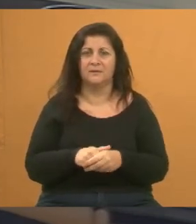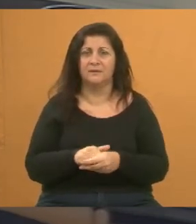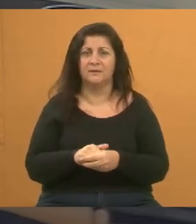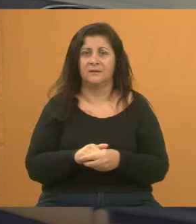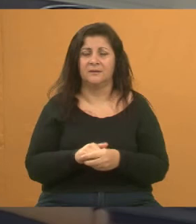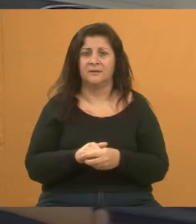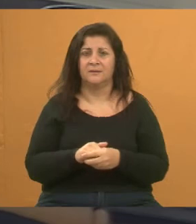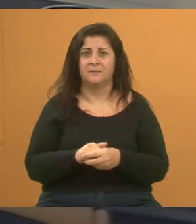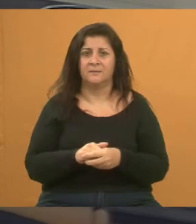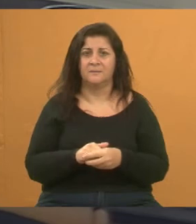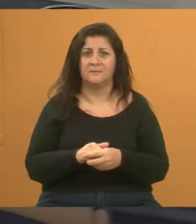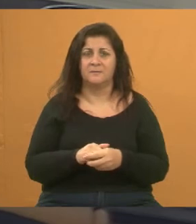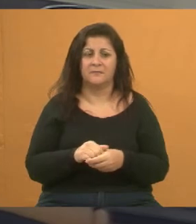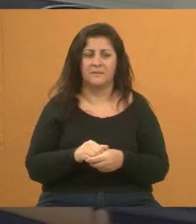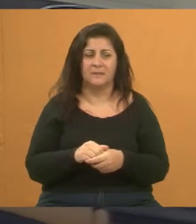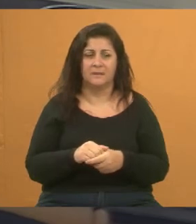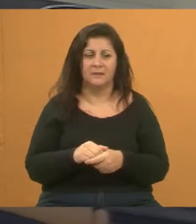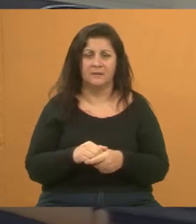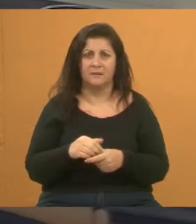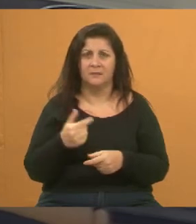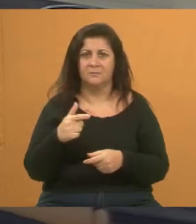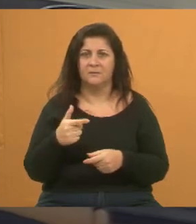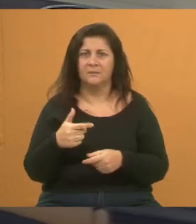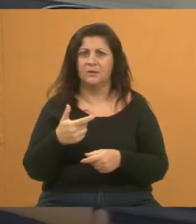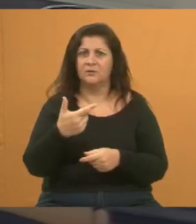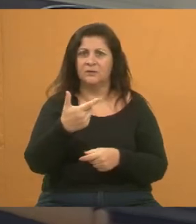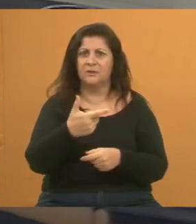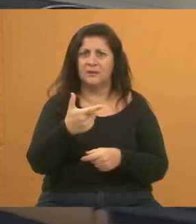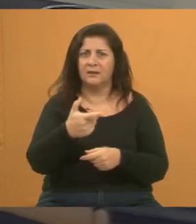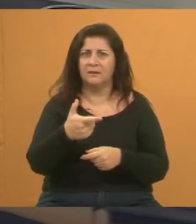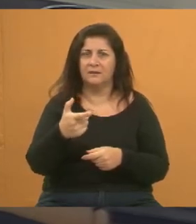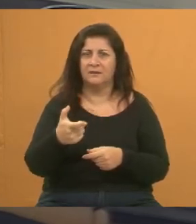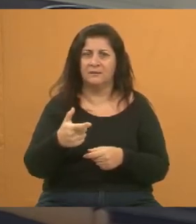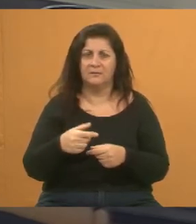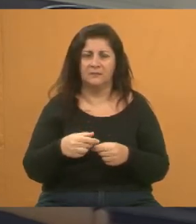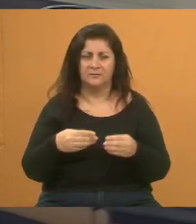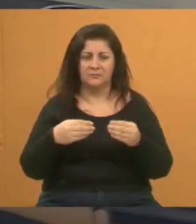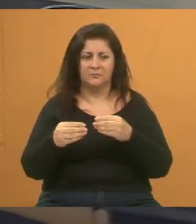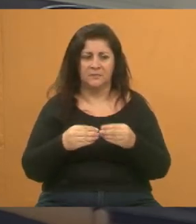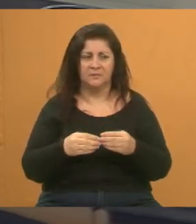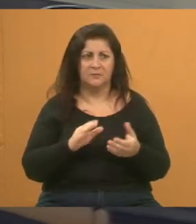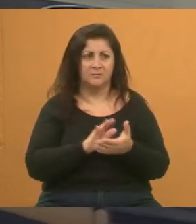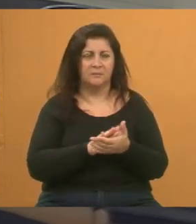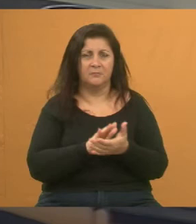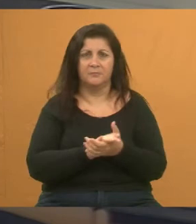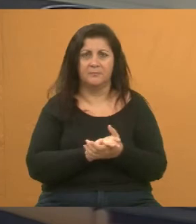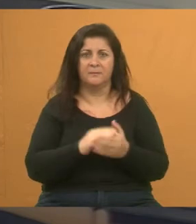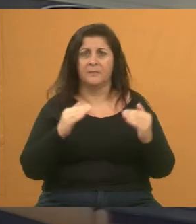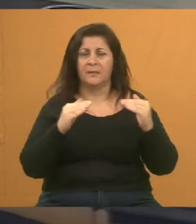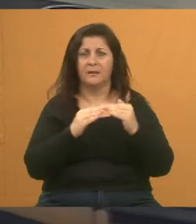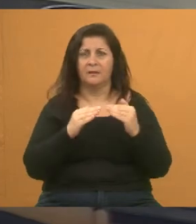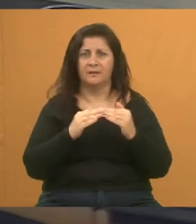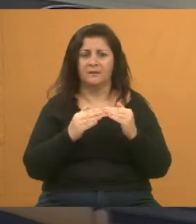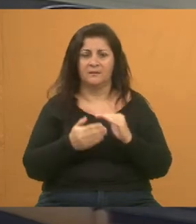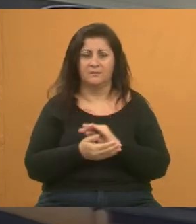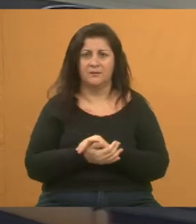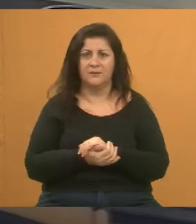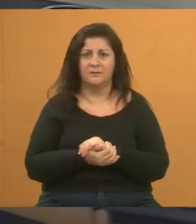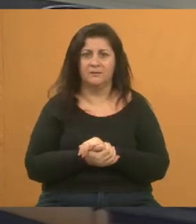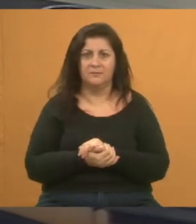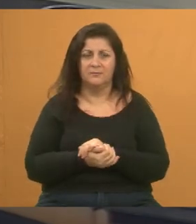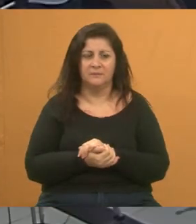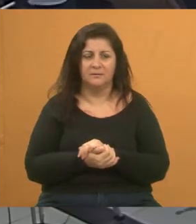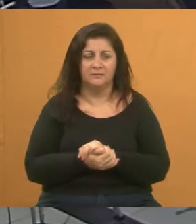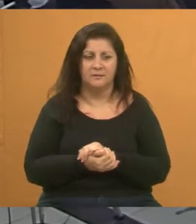foi sessionado, e não tem mais revólver de brinquedo na cidade de Carimais. Mas está de parabéns à Sônia Pátria da Amizade, e eu vou votar favorável a esse